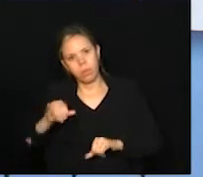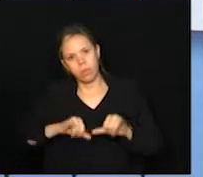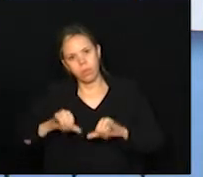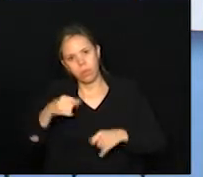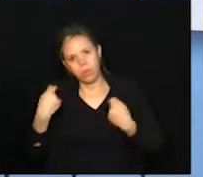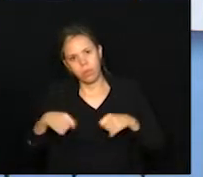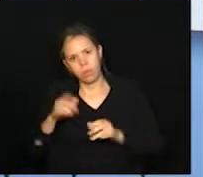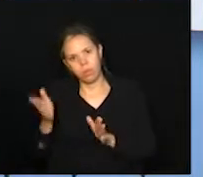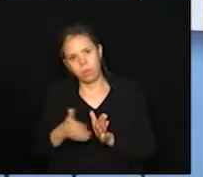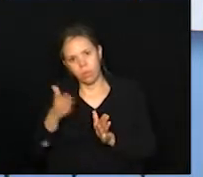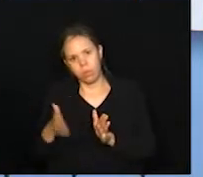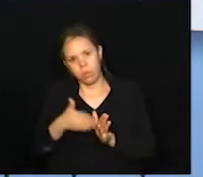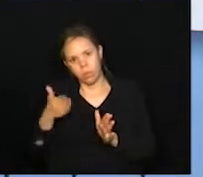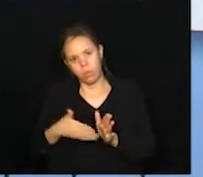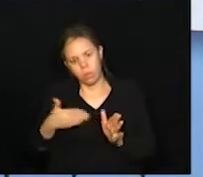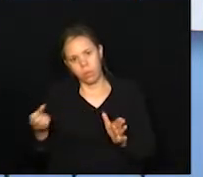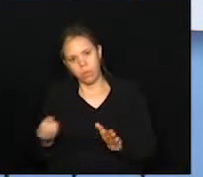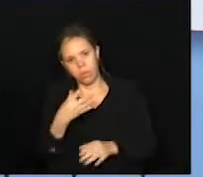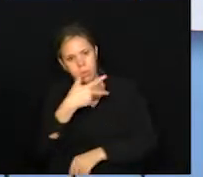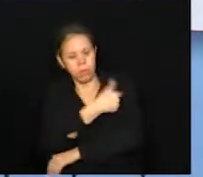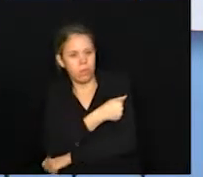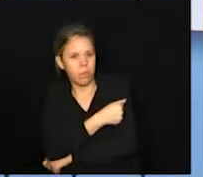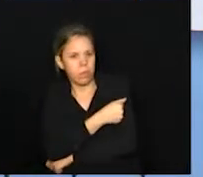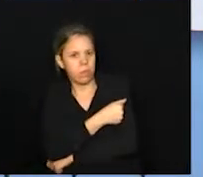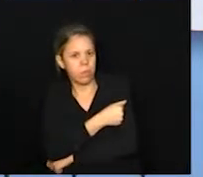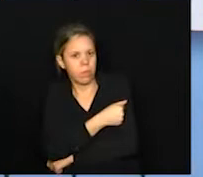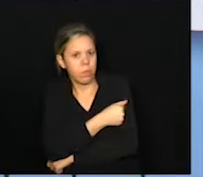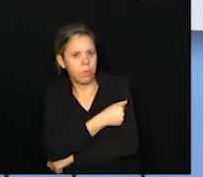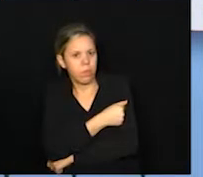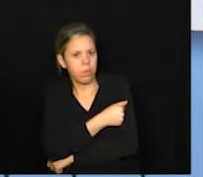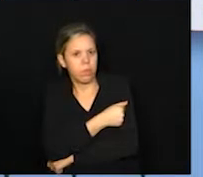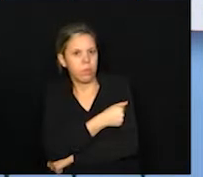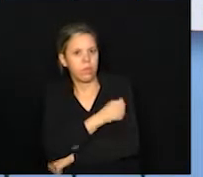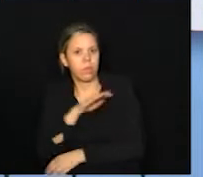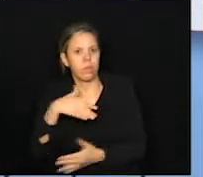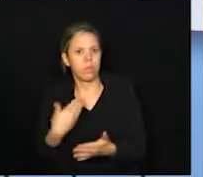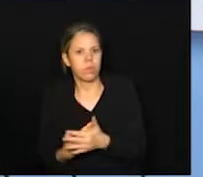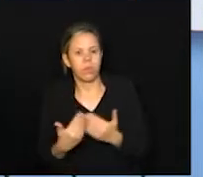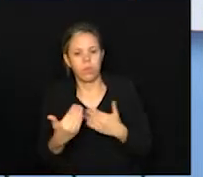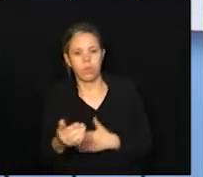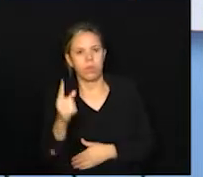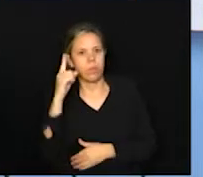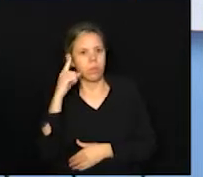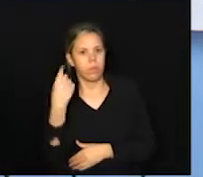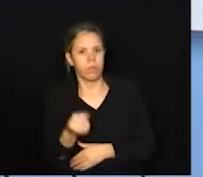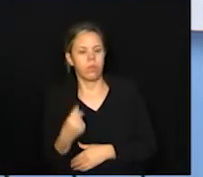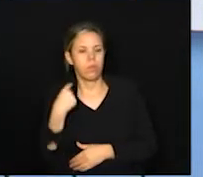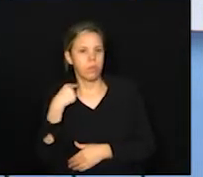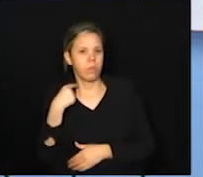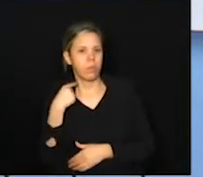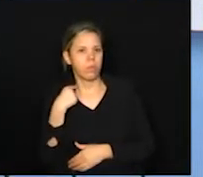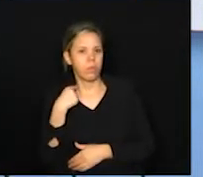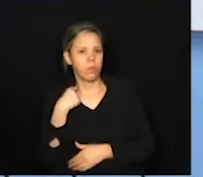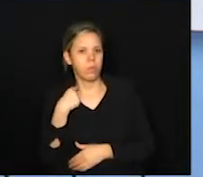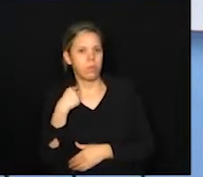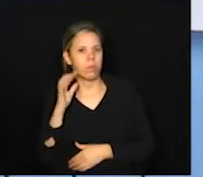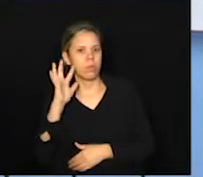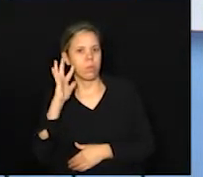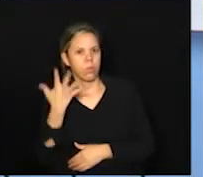necessária para a produção de novas doses. Aí a previsão é que até o dia 18 de maio essa situação